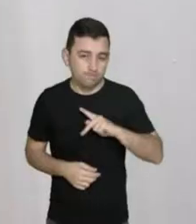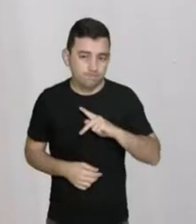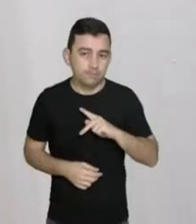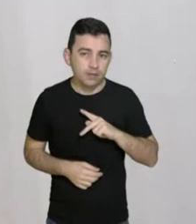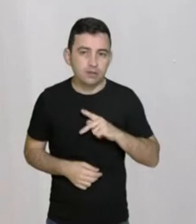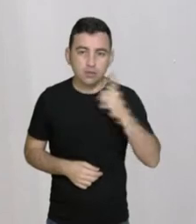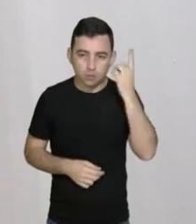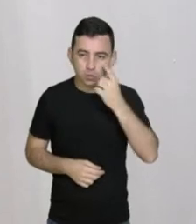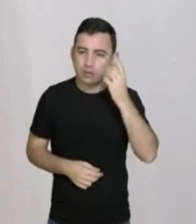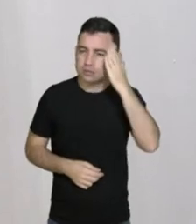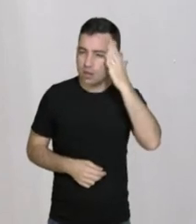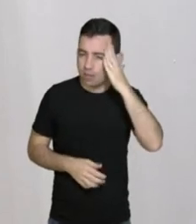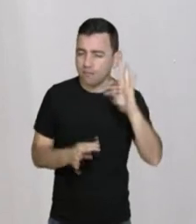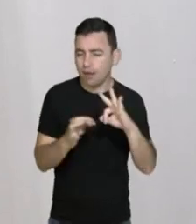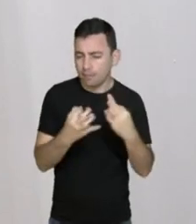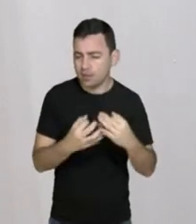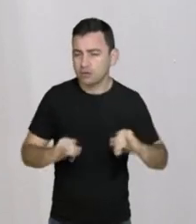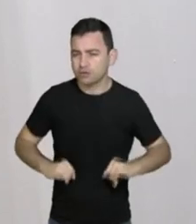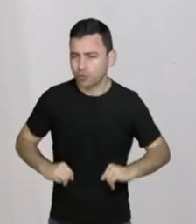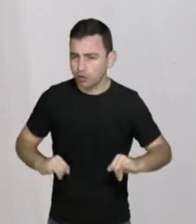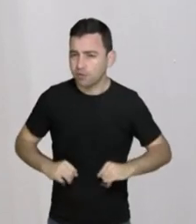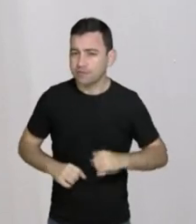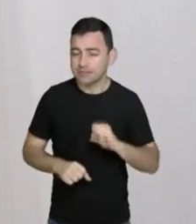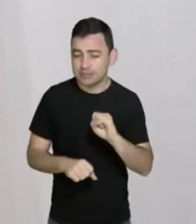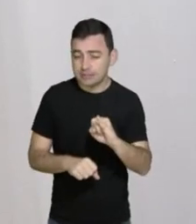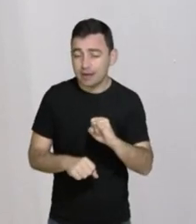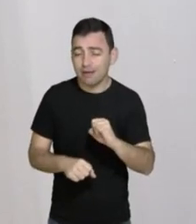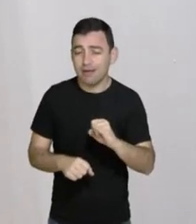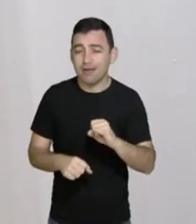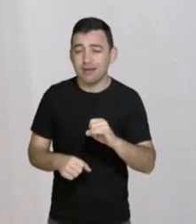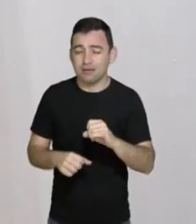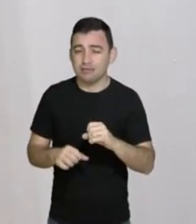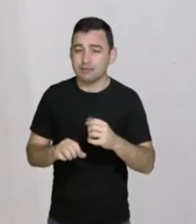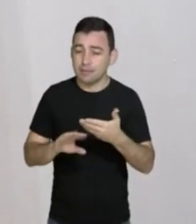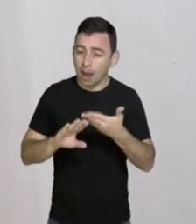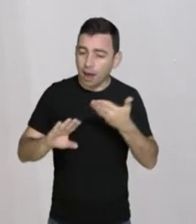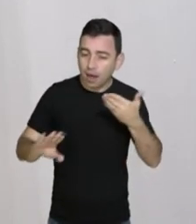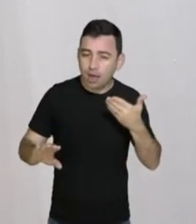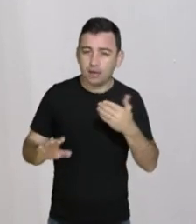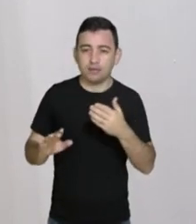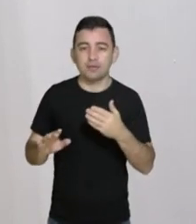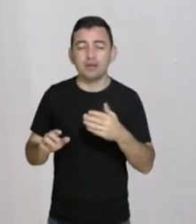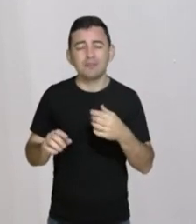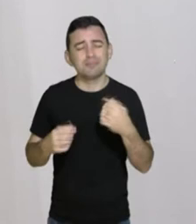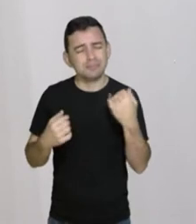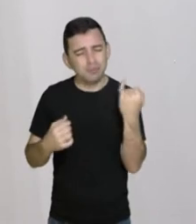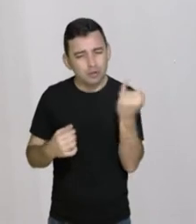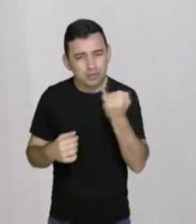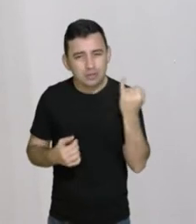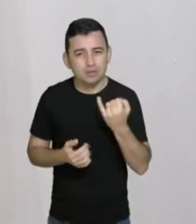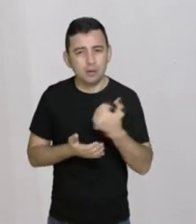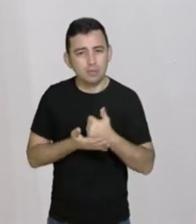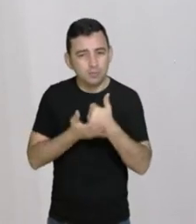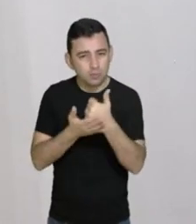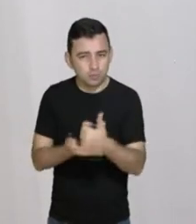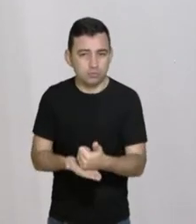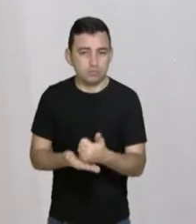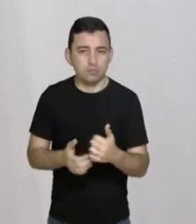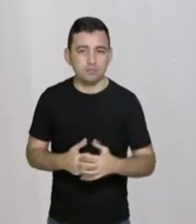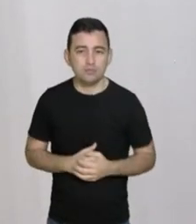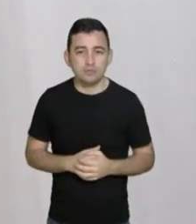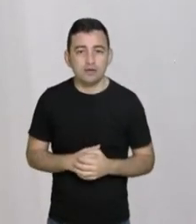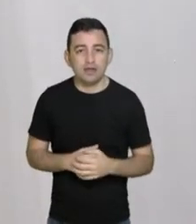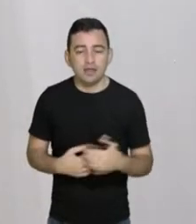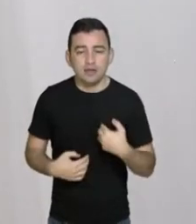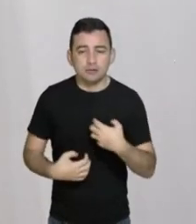a família sofre pela ausência e a importância de ter o apoio familiar é importantíssimo. Eu me